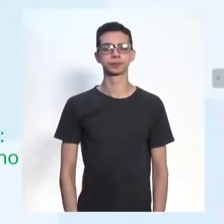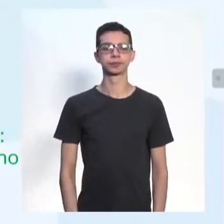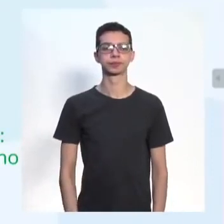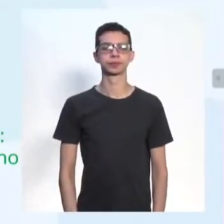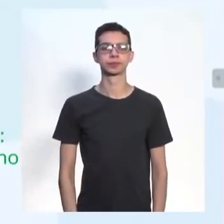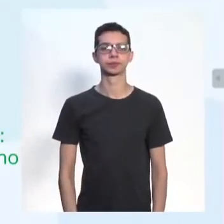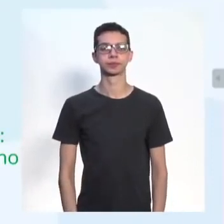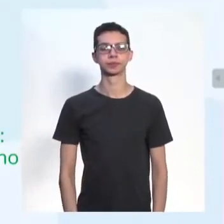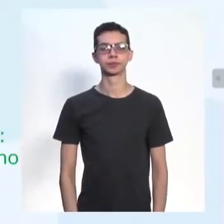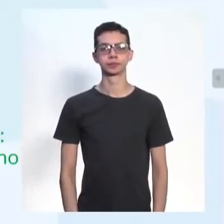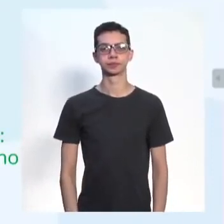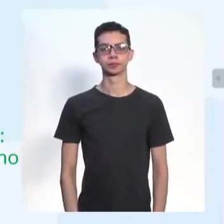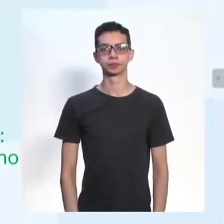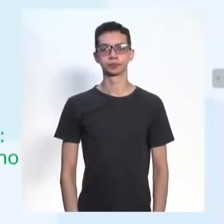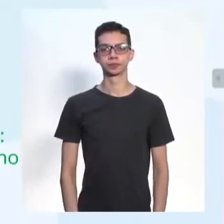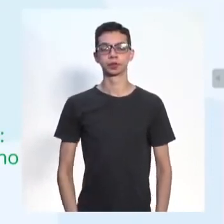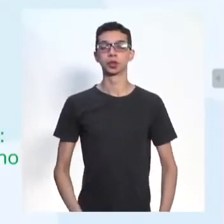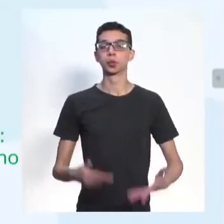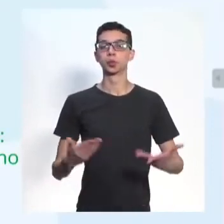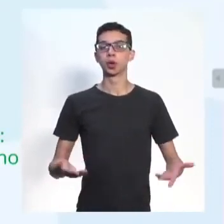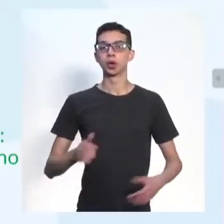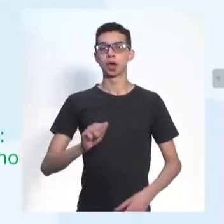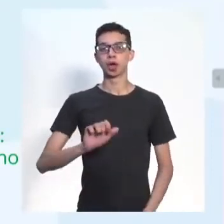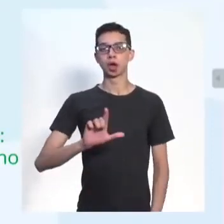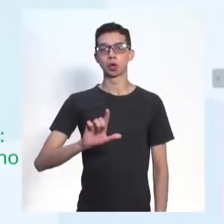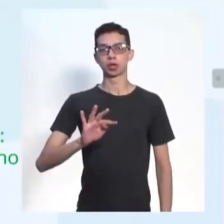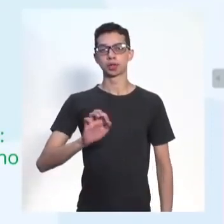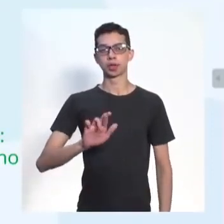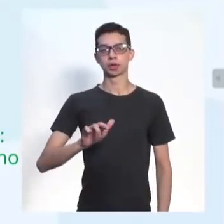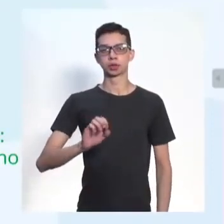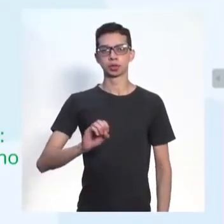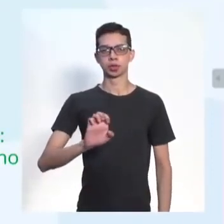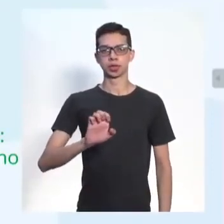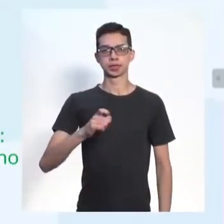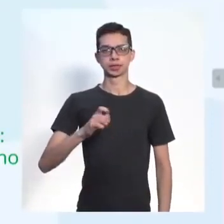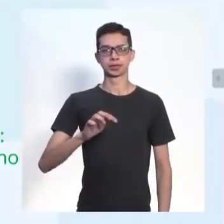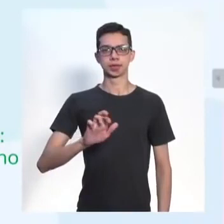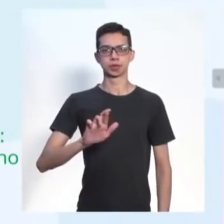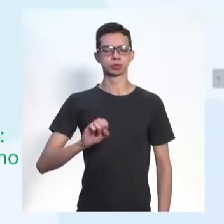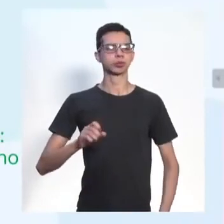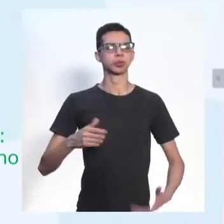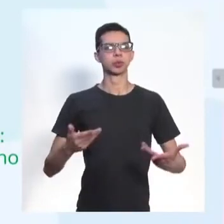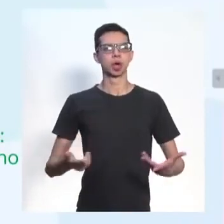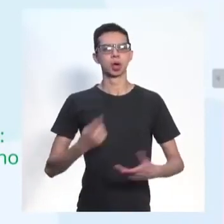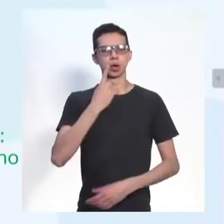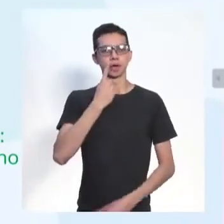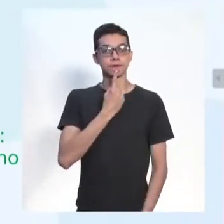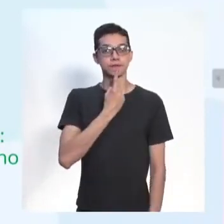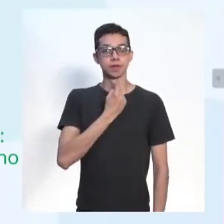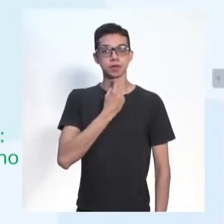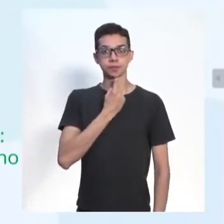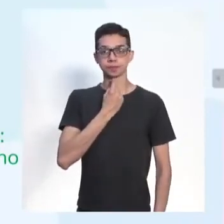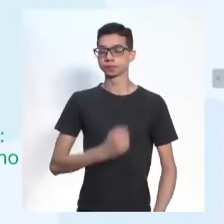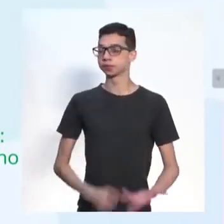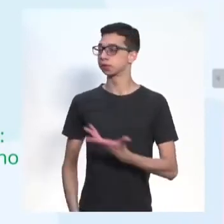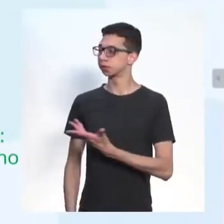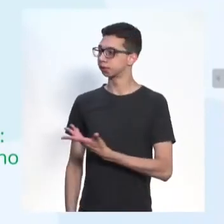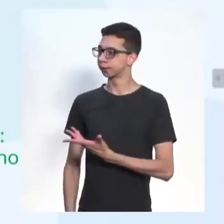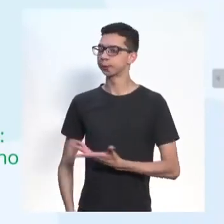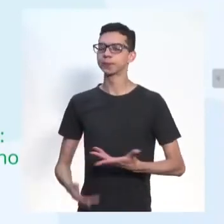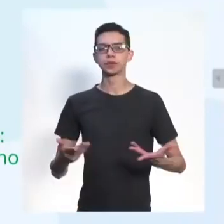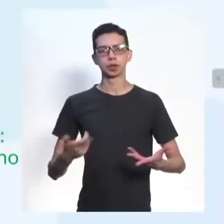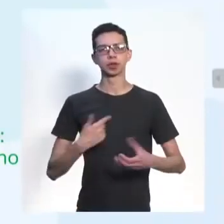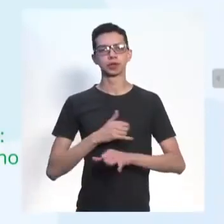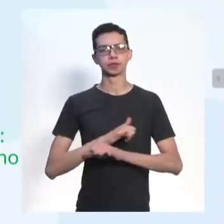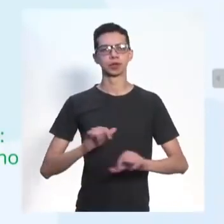no caso aí, o alterno externo dele? É esse ângulo aqui, ó, em vermelho. Então, eu posso afirmar que